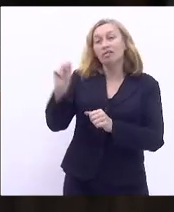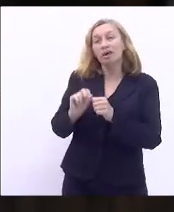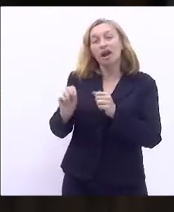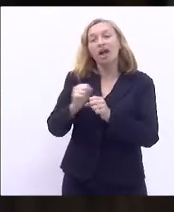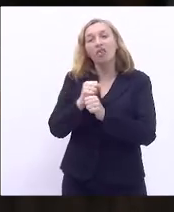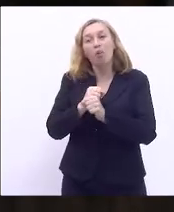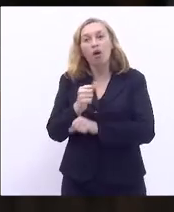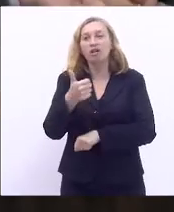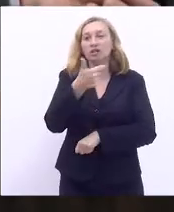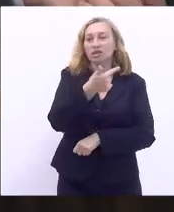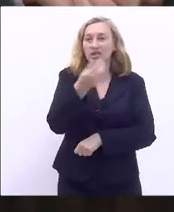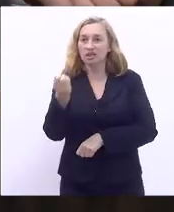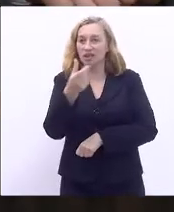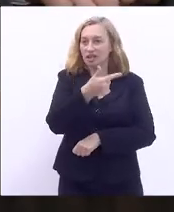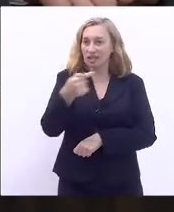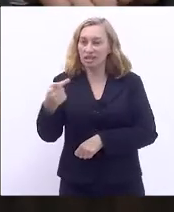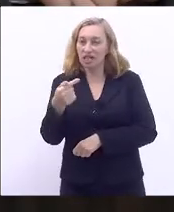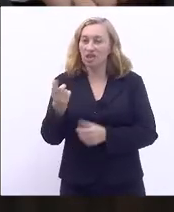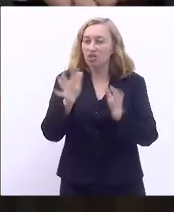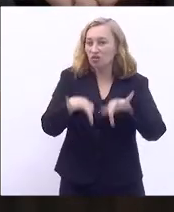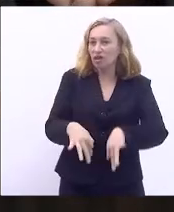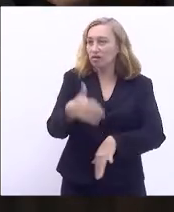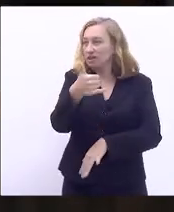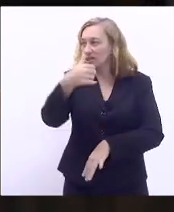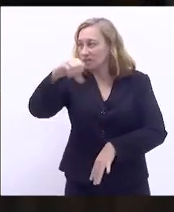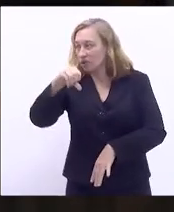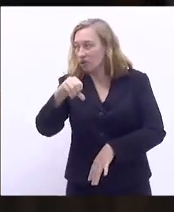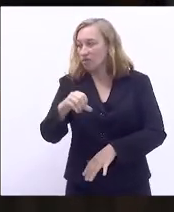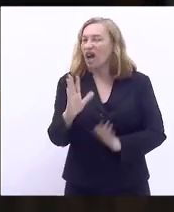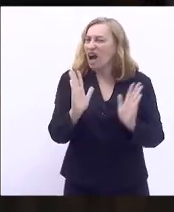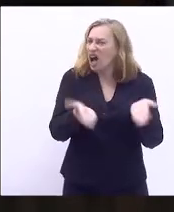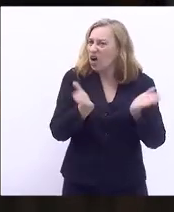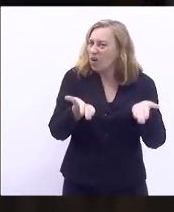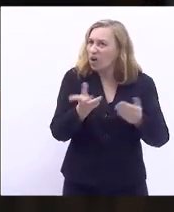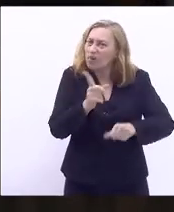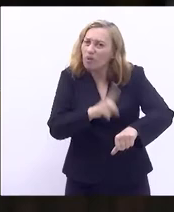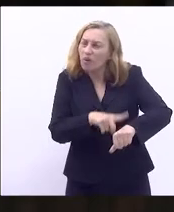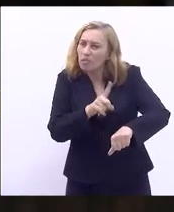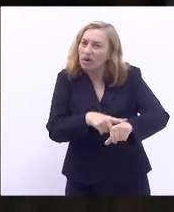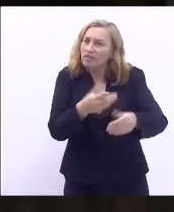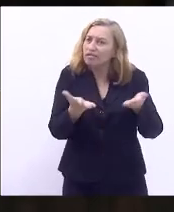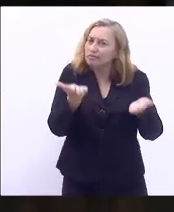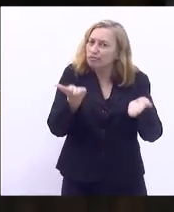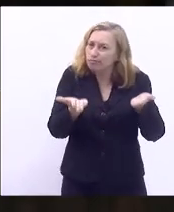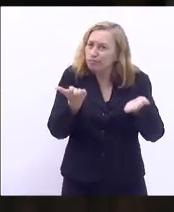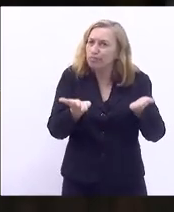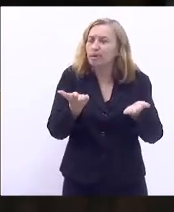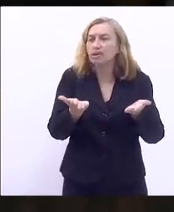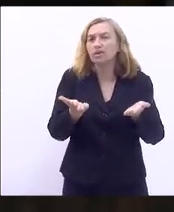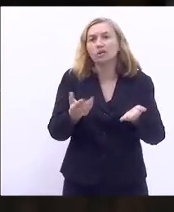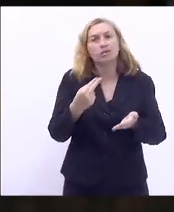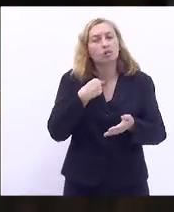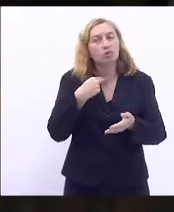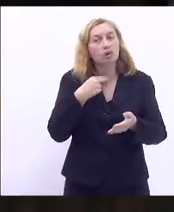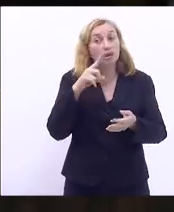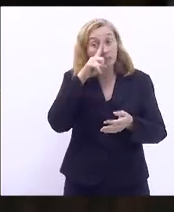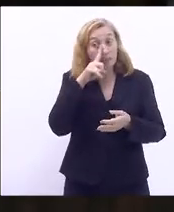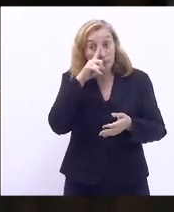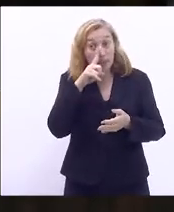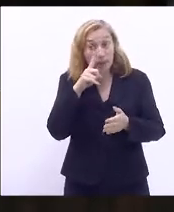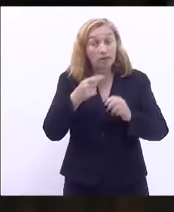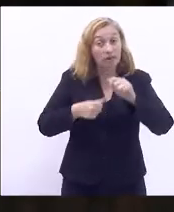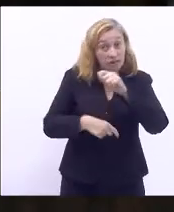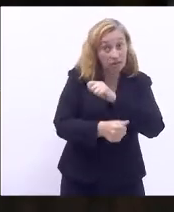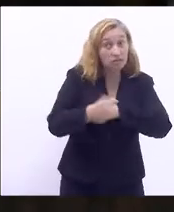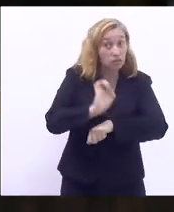17, no final de 19. Agora é hora da gente ir calibrando, reduzindo, mas não podemos botar em risco as finanças do